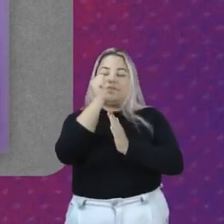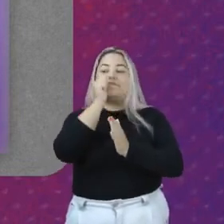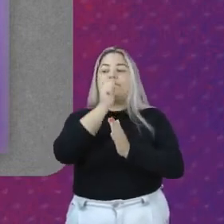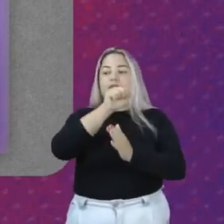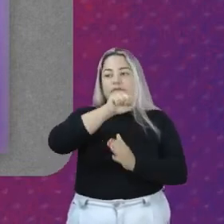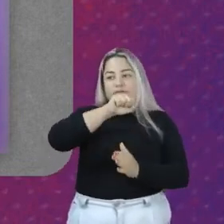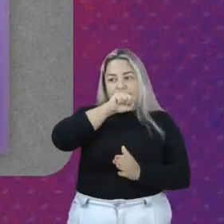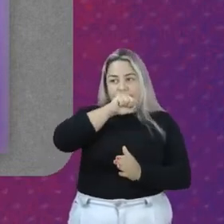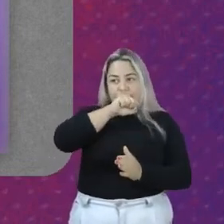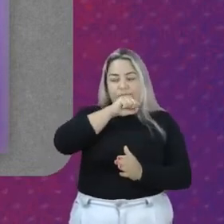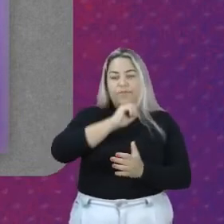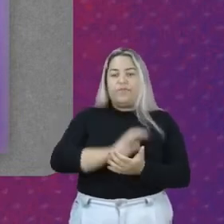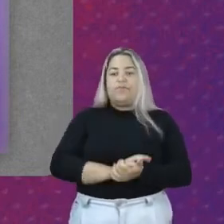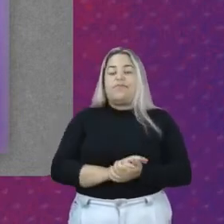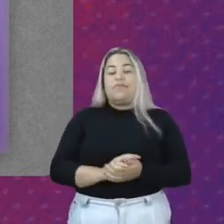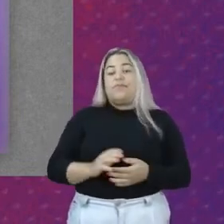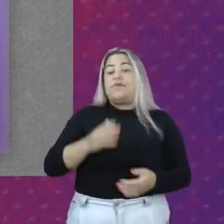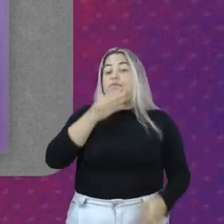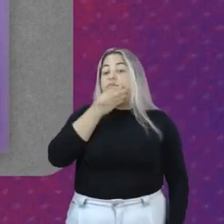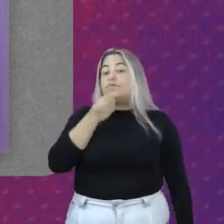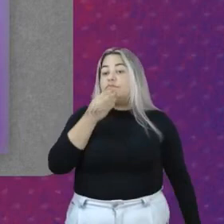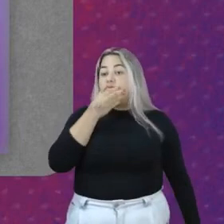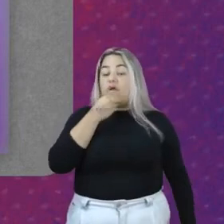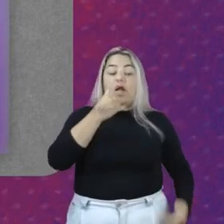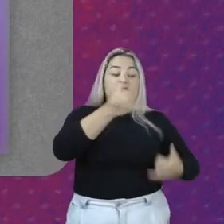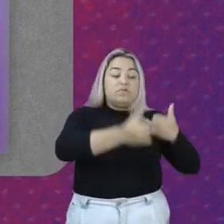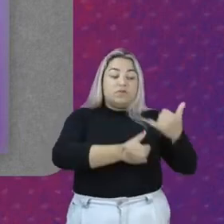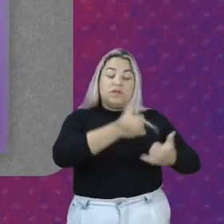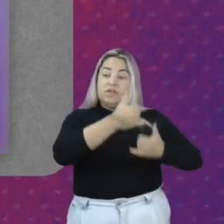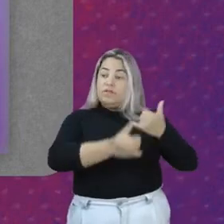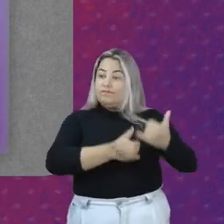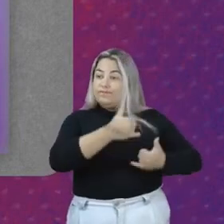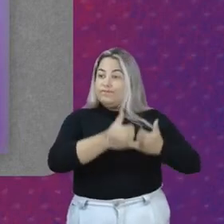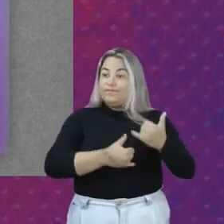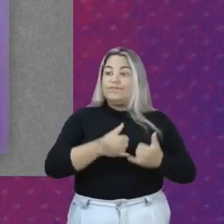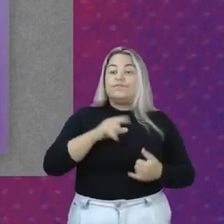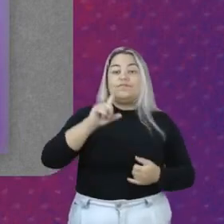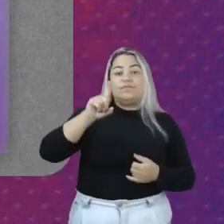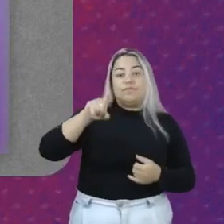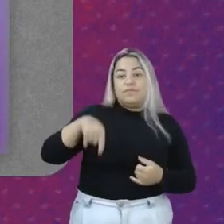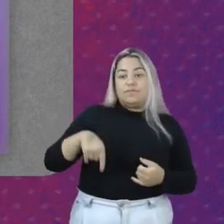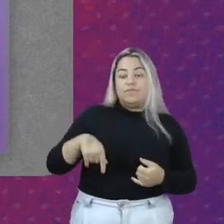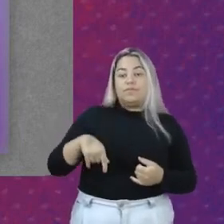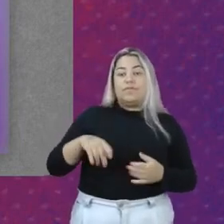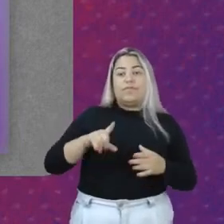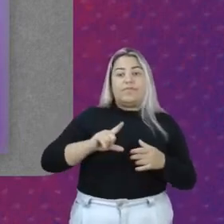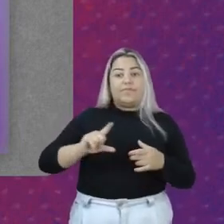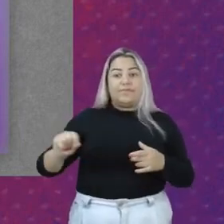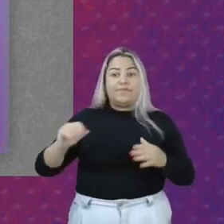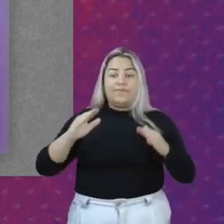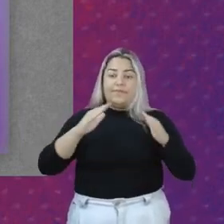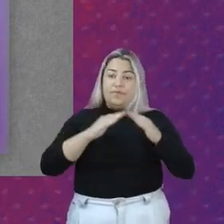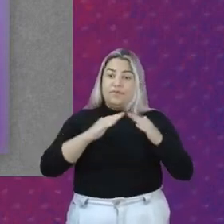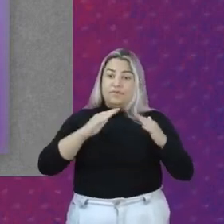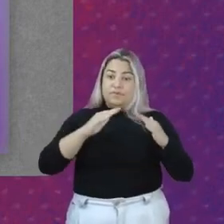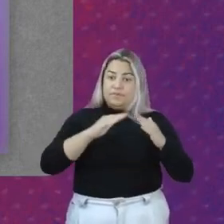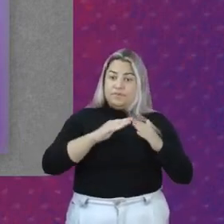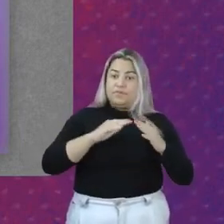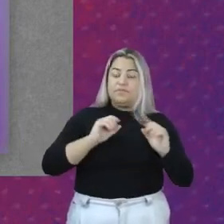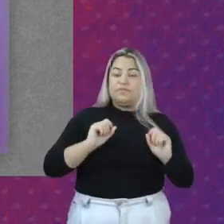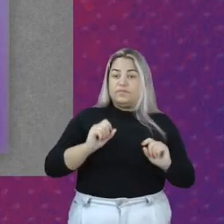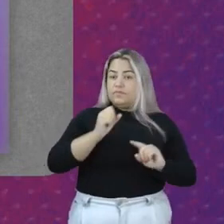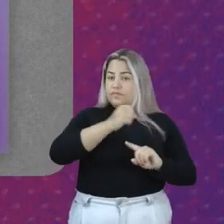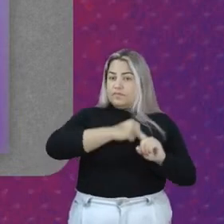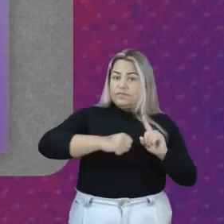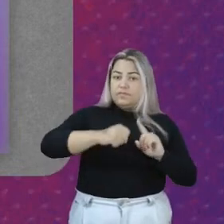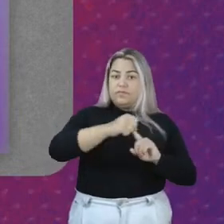E aos meninos a gente dá os brinquedos que são para fora de casa, né? Para o contexto de sociabilidade. Então,